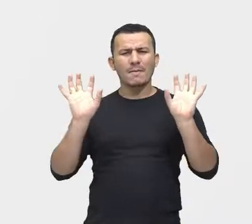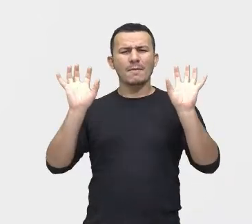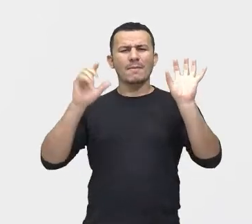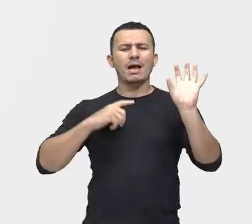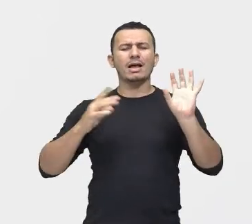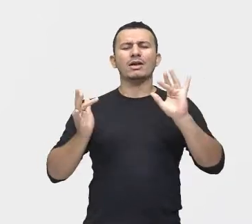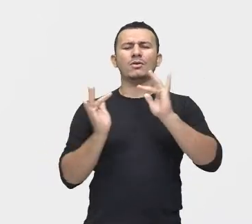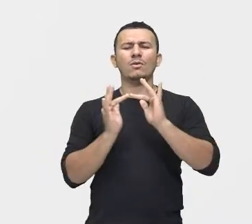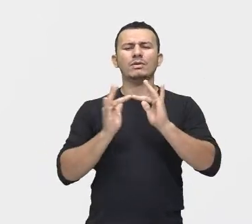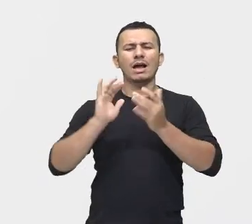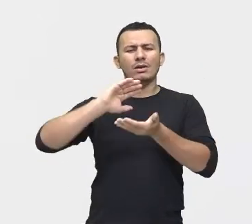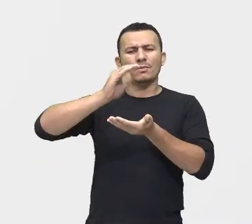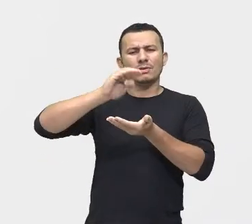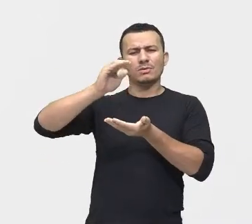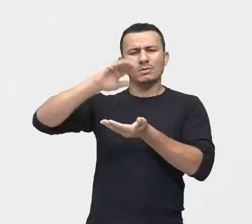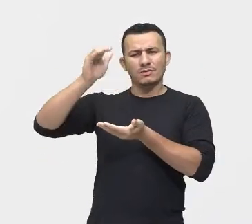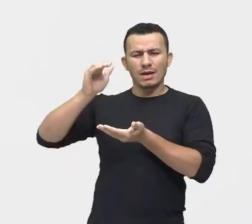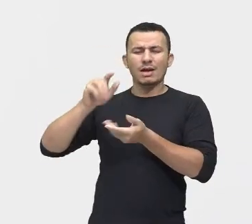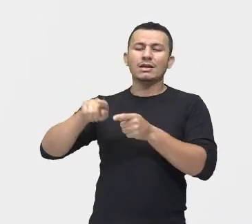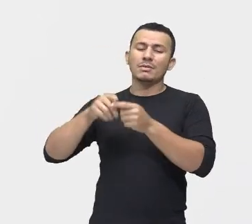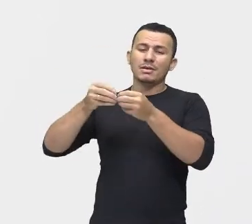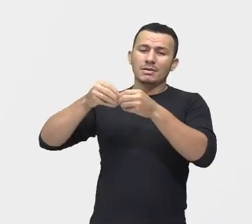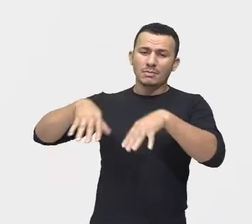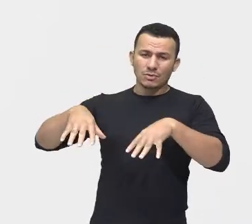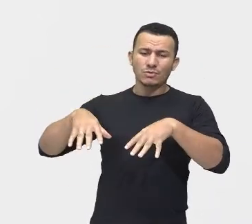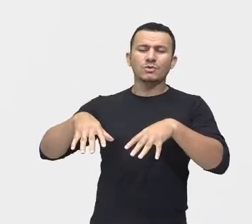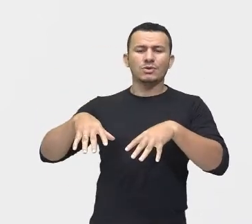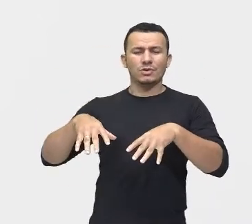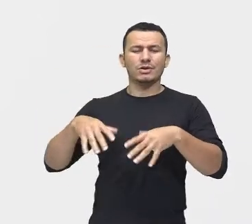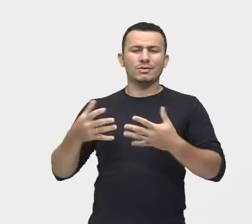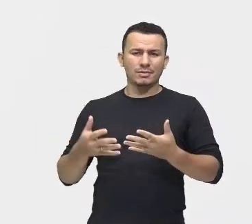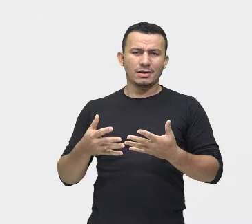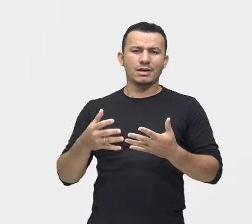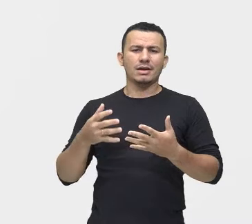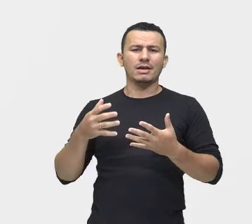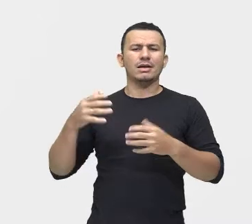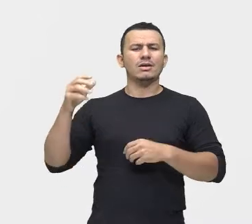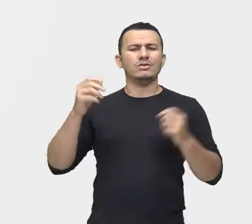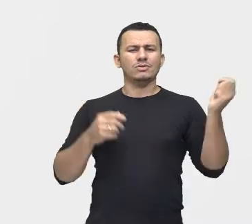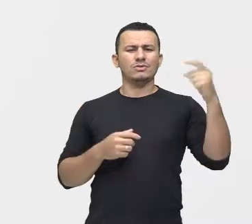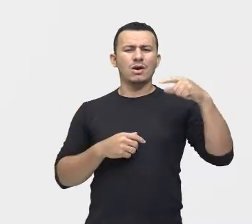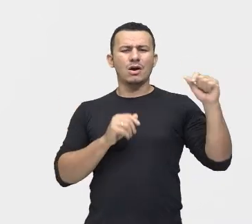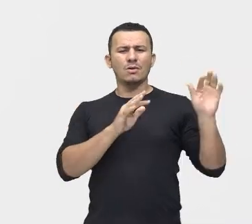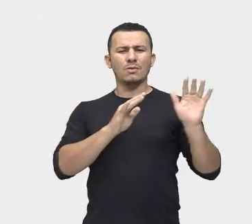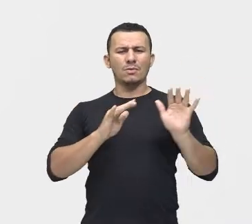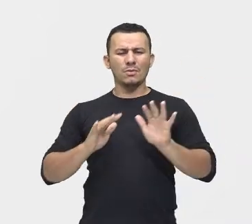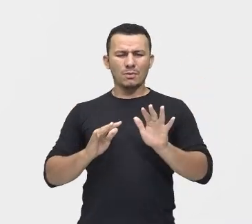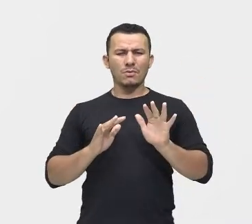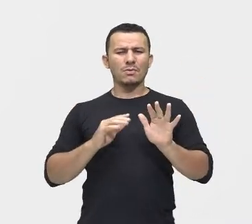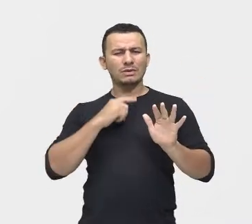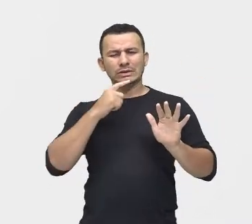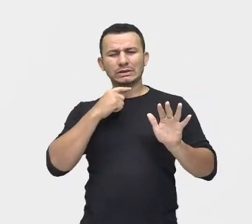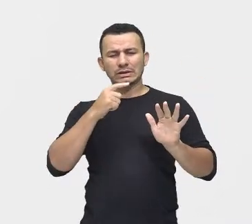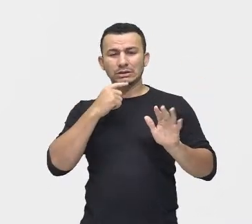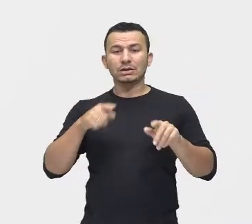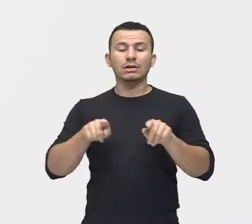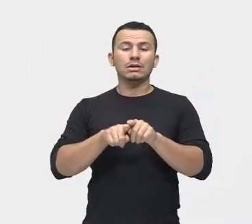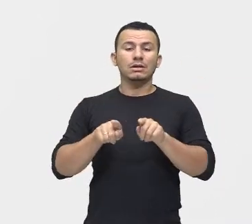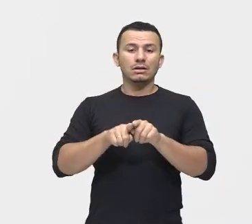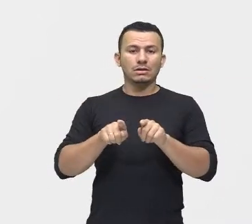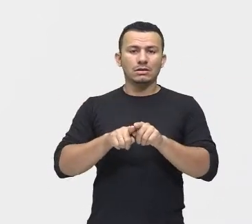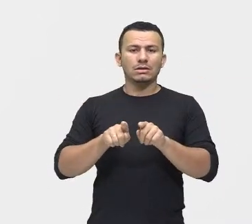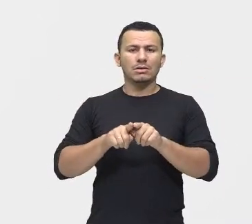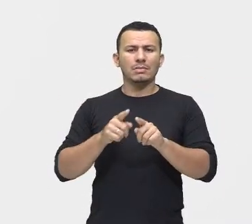na atmosfera, aí prejudicando a entrada dos raios solares, fazendo reflexo também desses